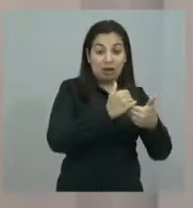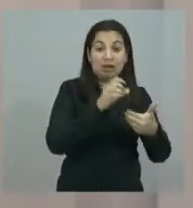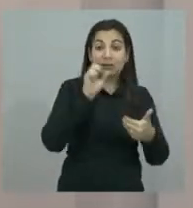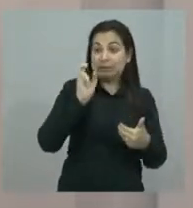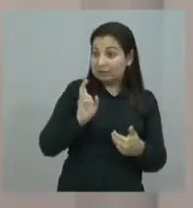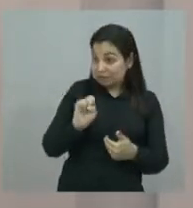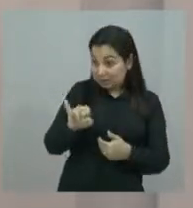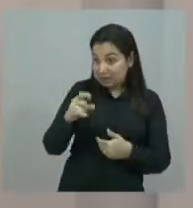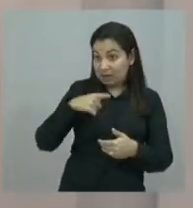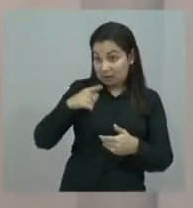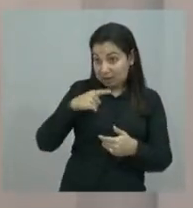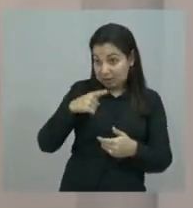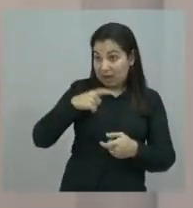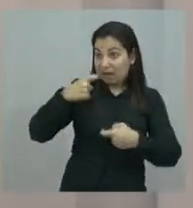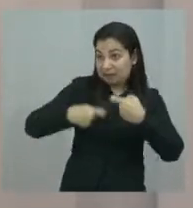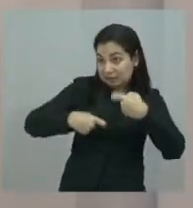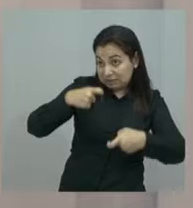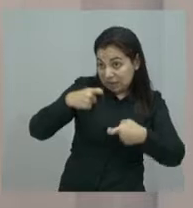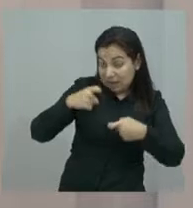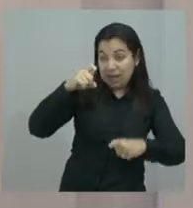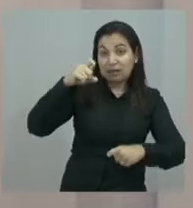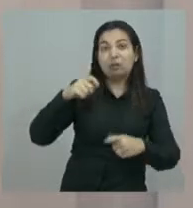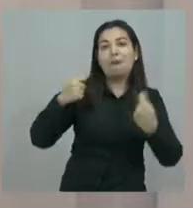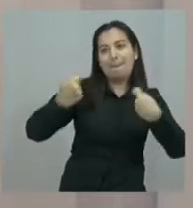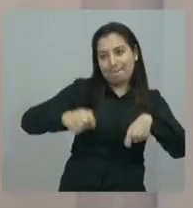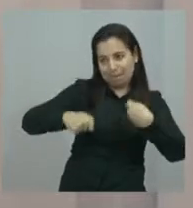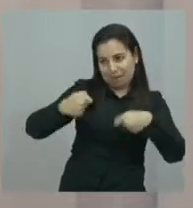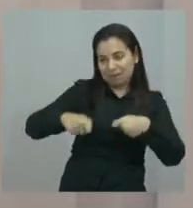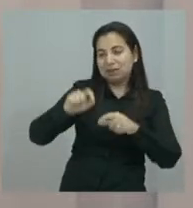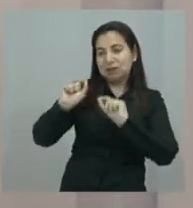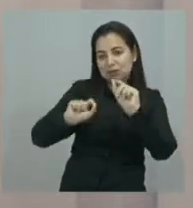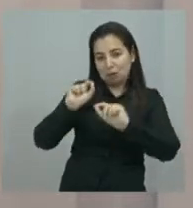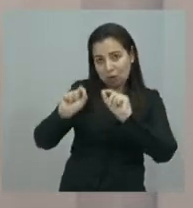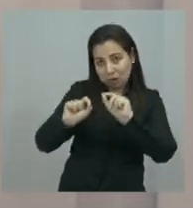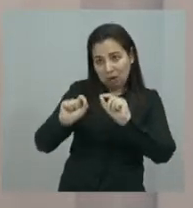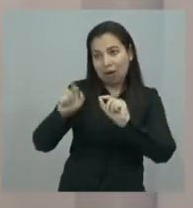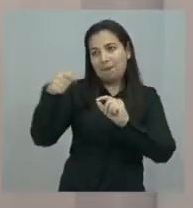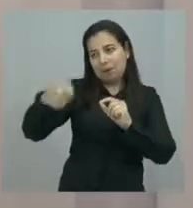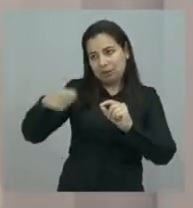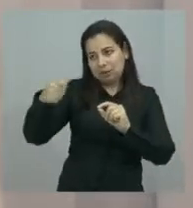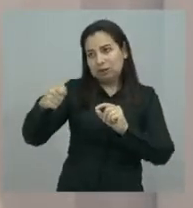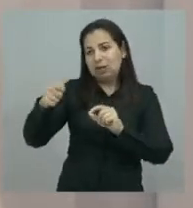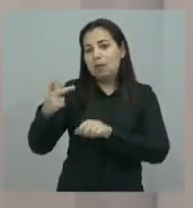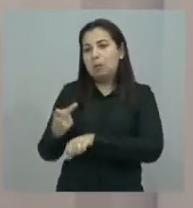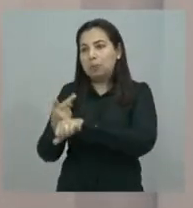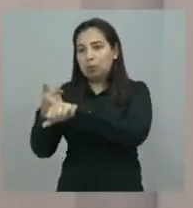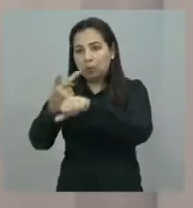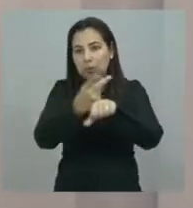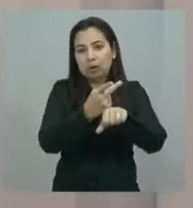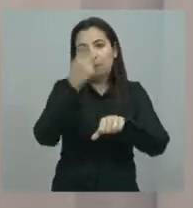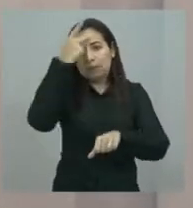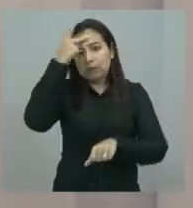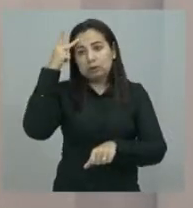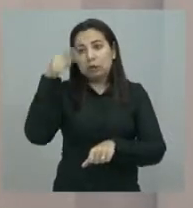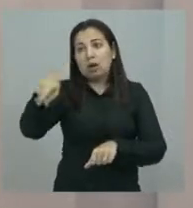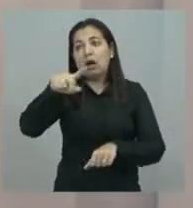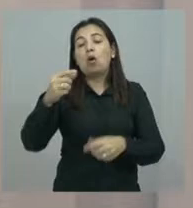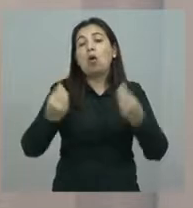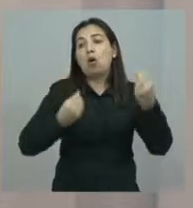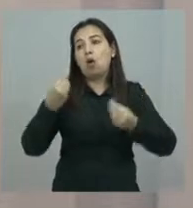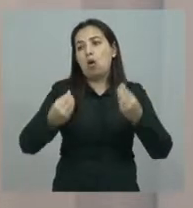informados desse fato, e você vai ter que orientar que essas pessoas procurem fazer esses exames para saber como é que elas